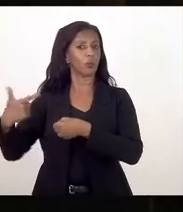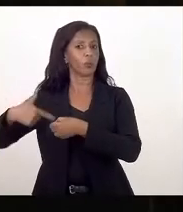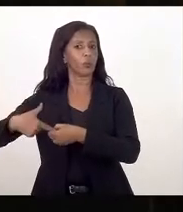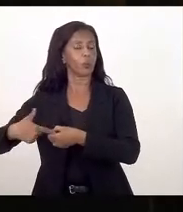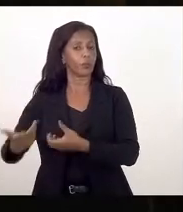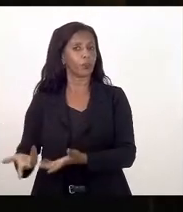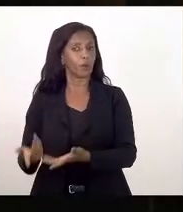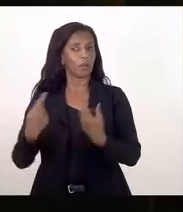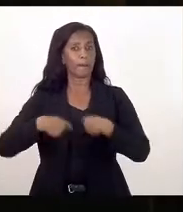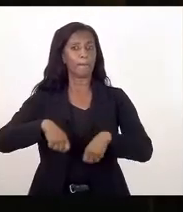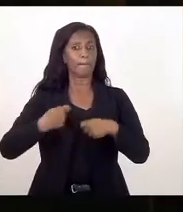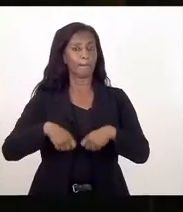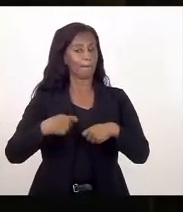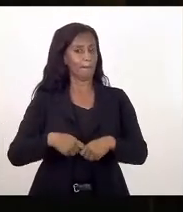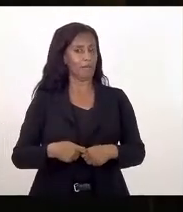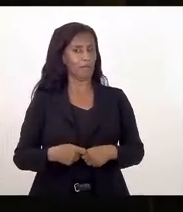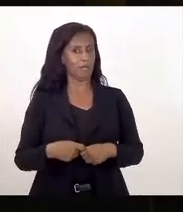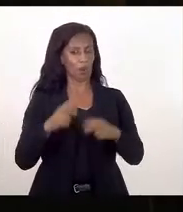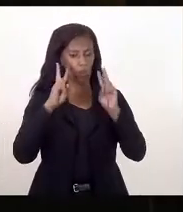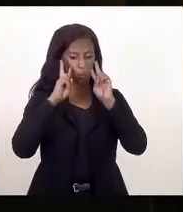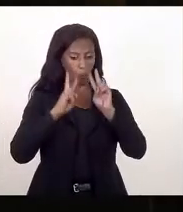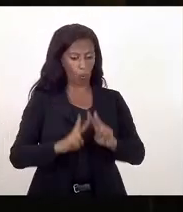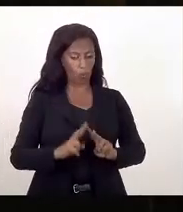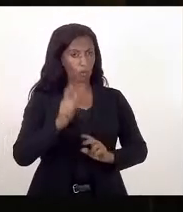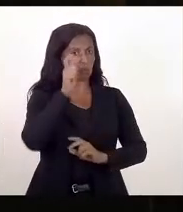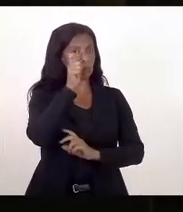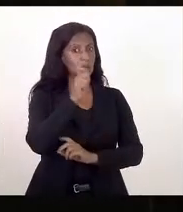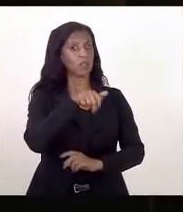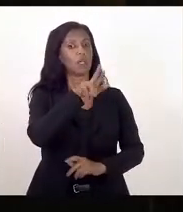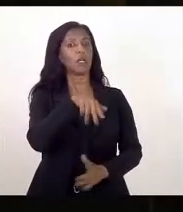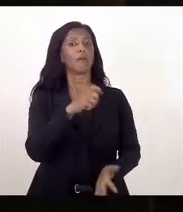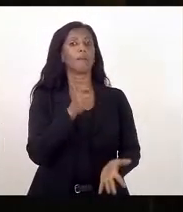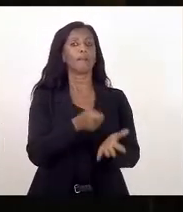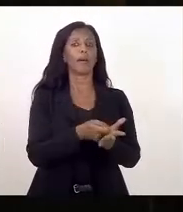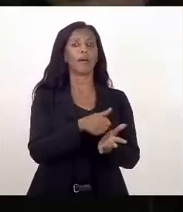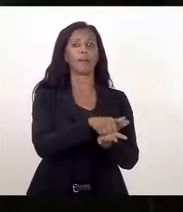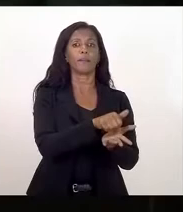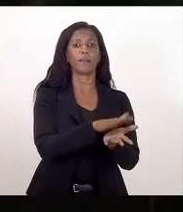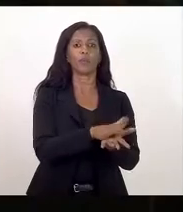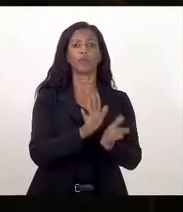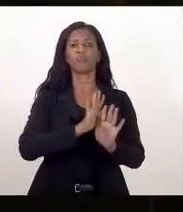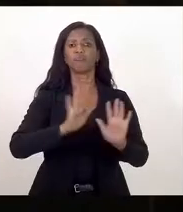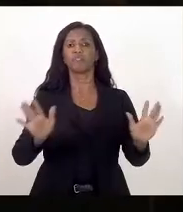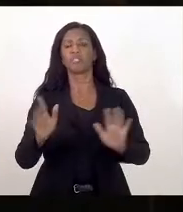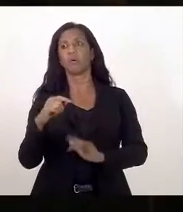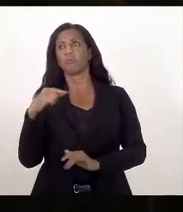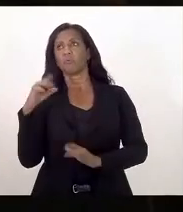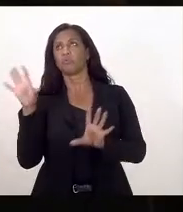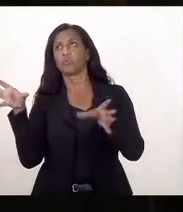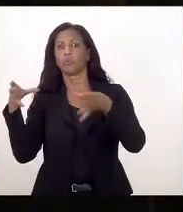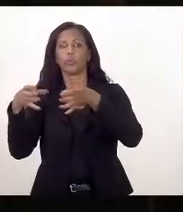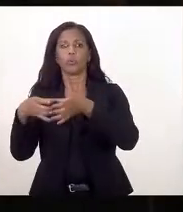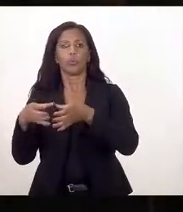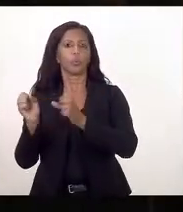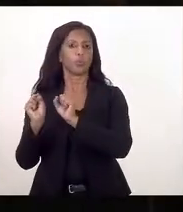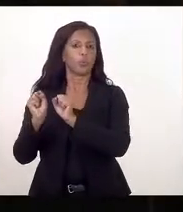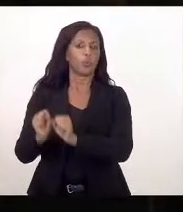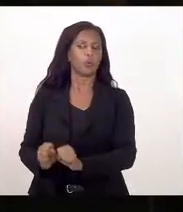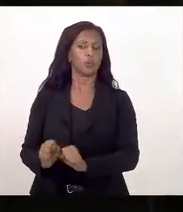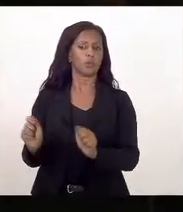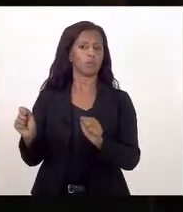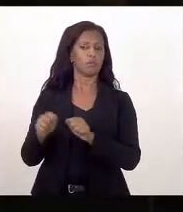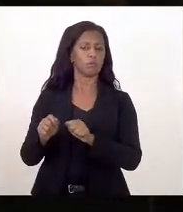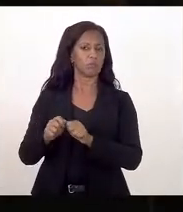gente precisa olhar os interesses de quem paga o imposto e não os interesses corporativistas de poderes que não